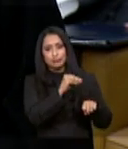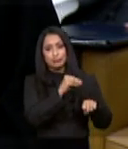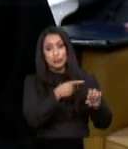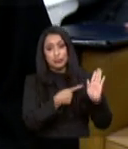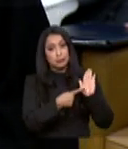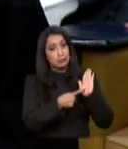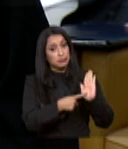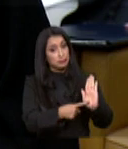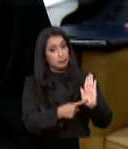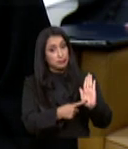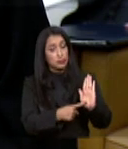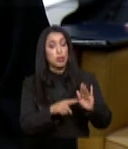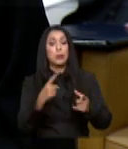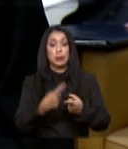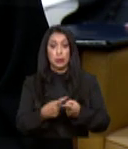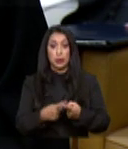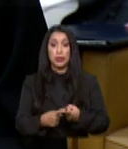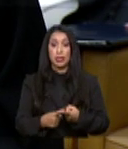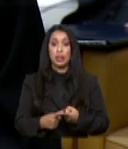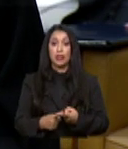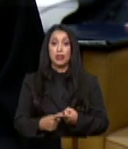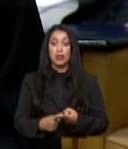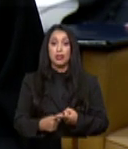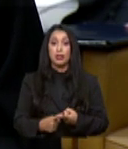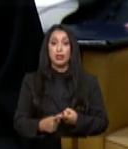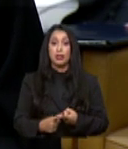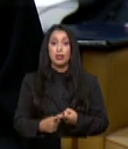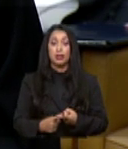E só assim o foi porque o tempo